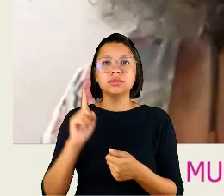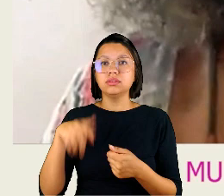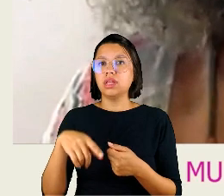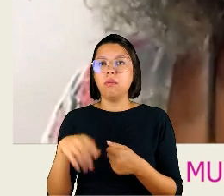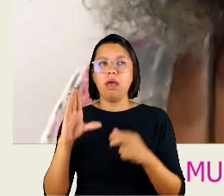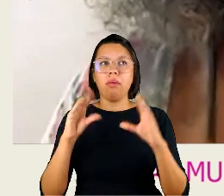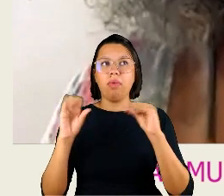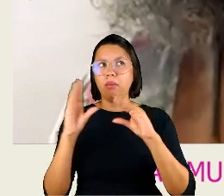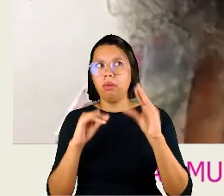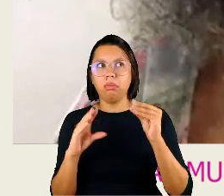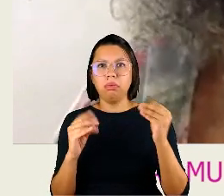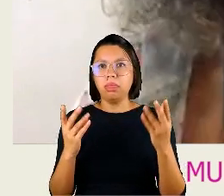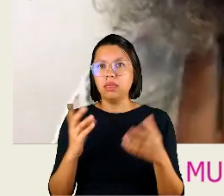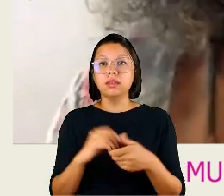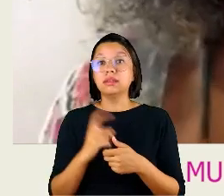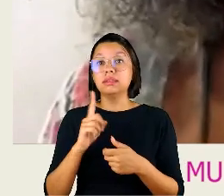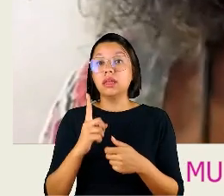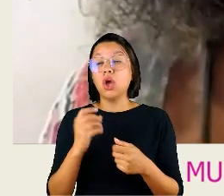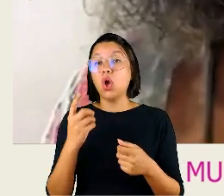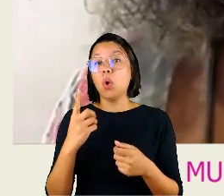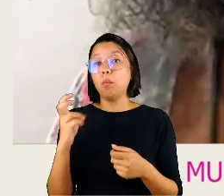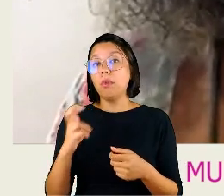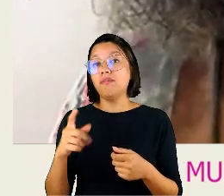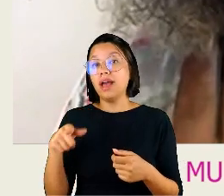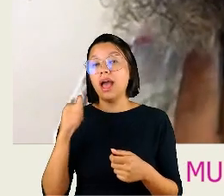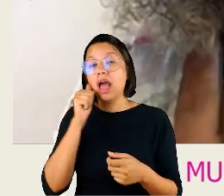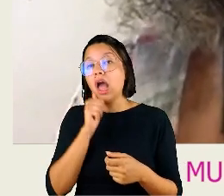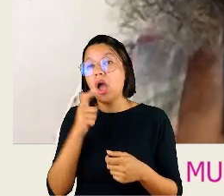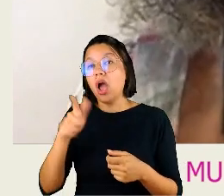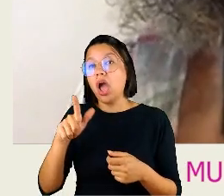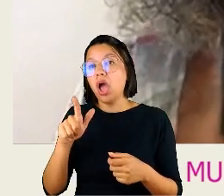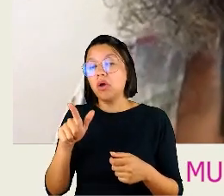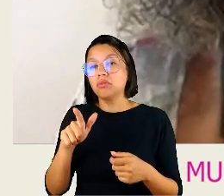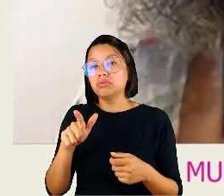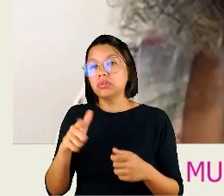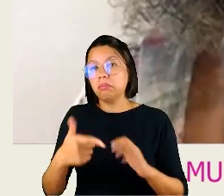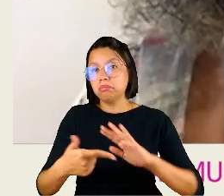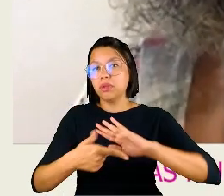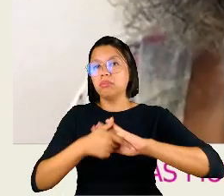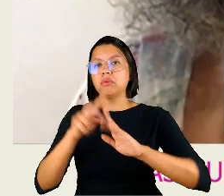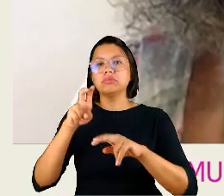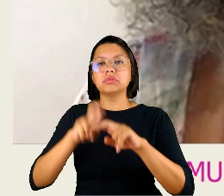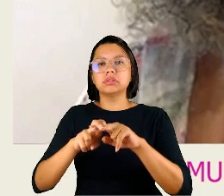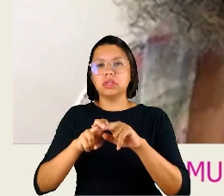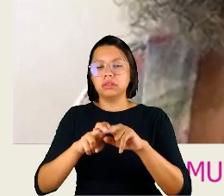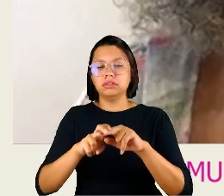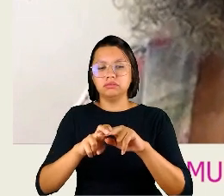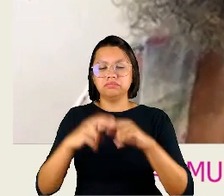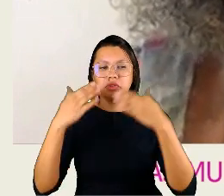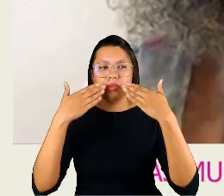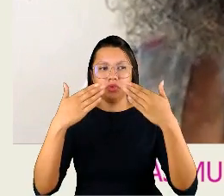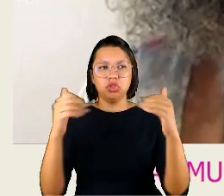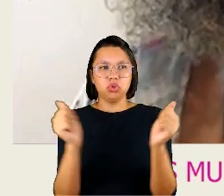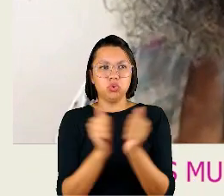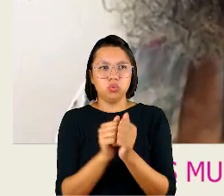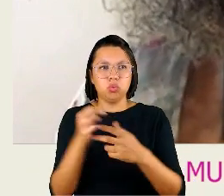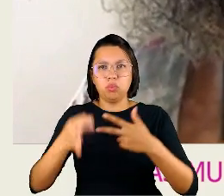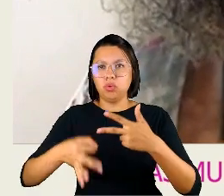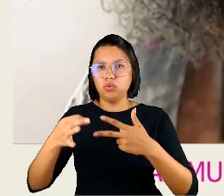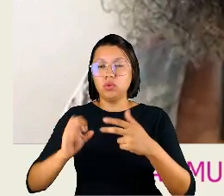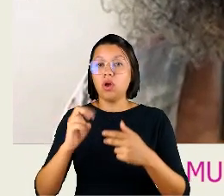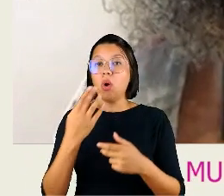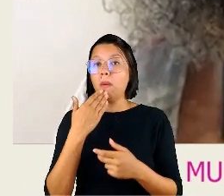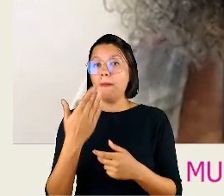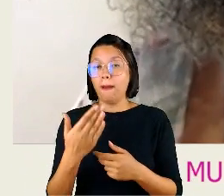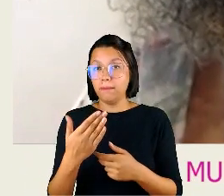blá, blá. Porque uma vez que essa mulher sem papel senta numa audiência junto ao Poder Judiciário ou vai postular um